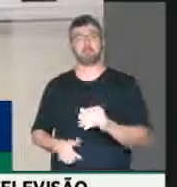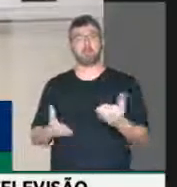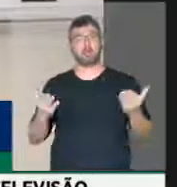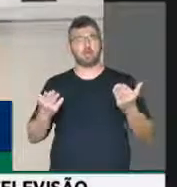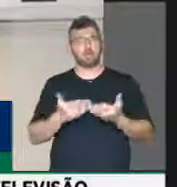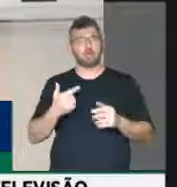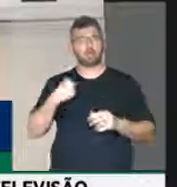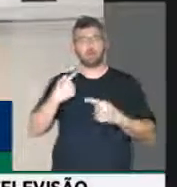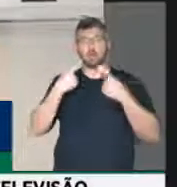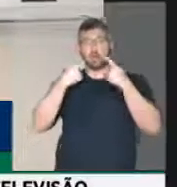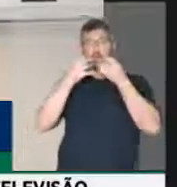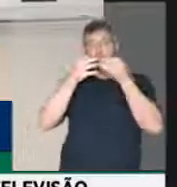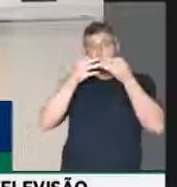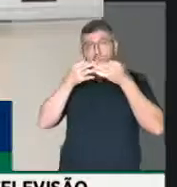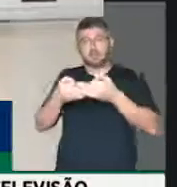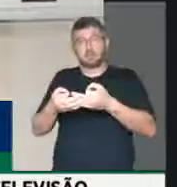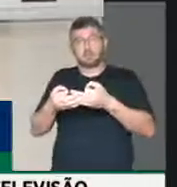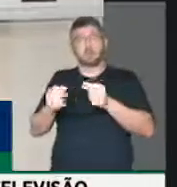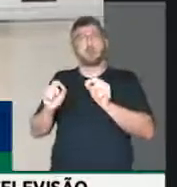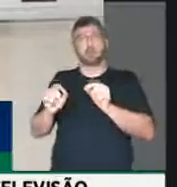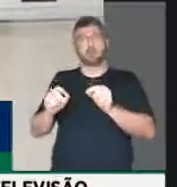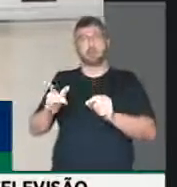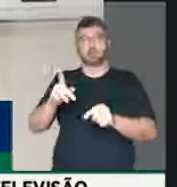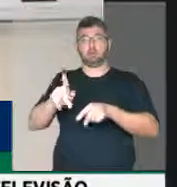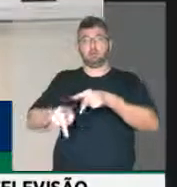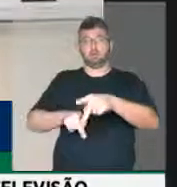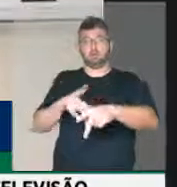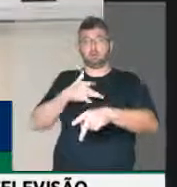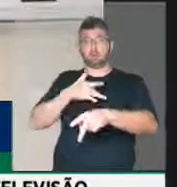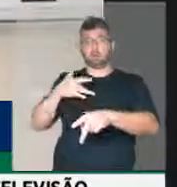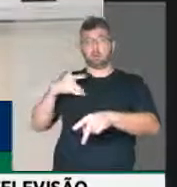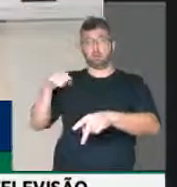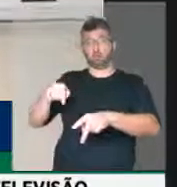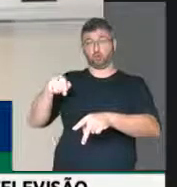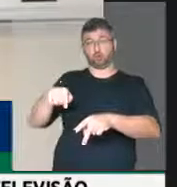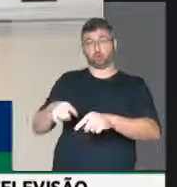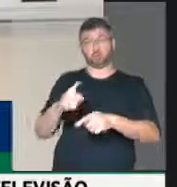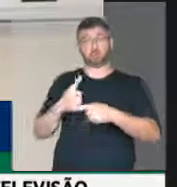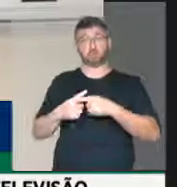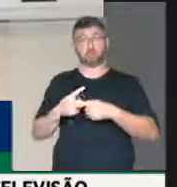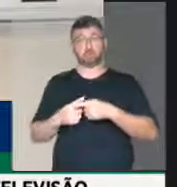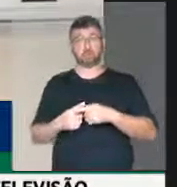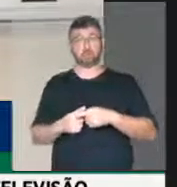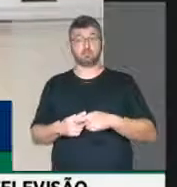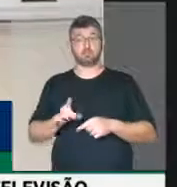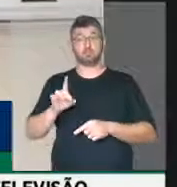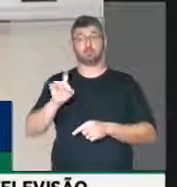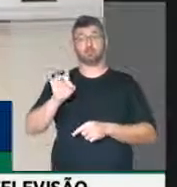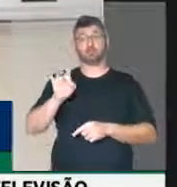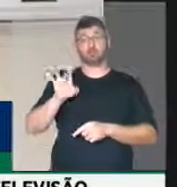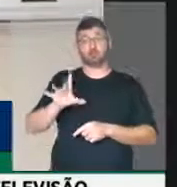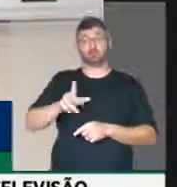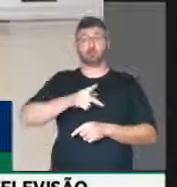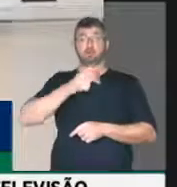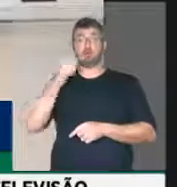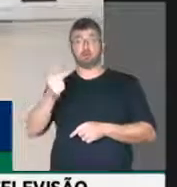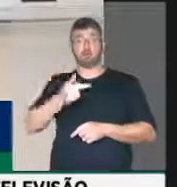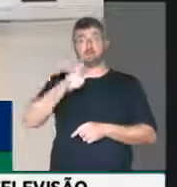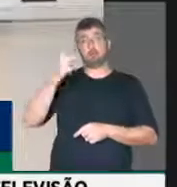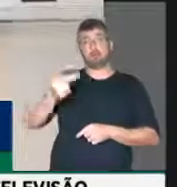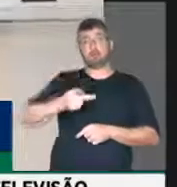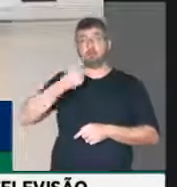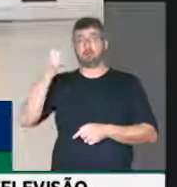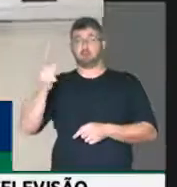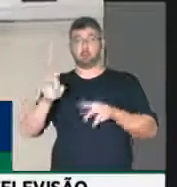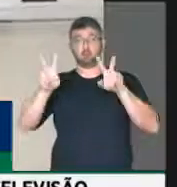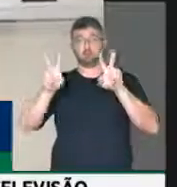quero chamar a atenção para a saúde da população brasileira, já que, como só estão falando do